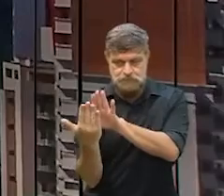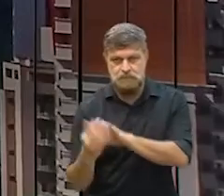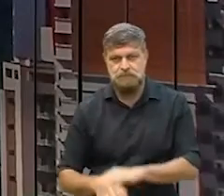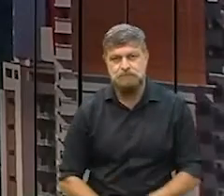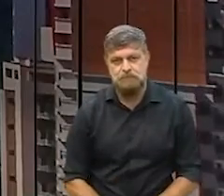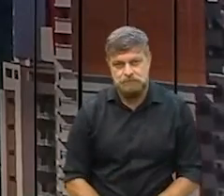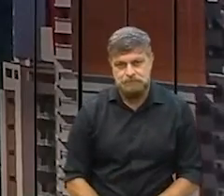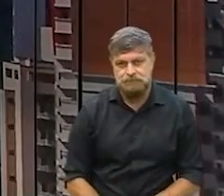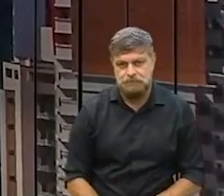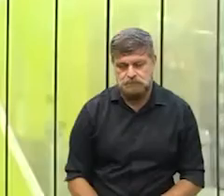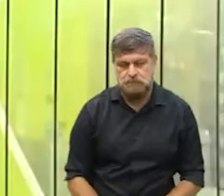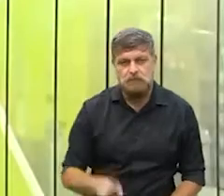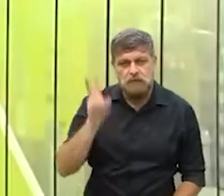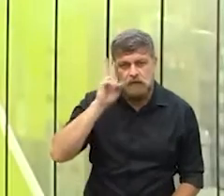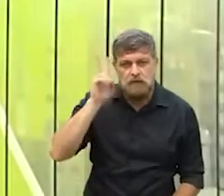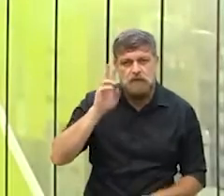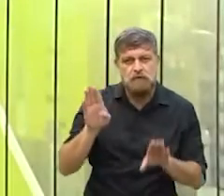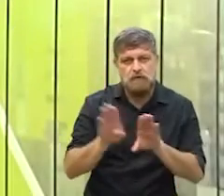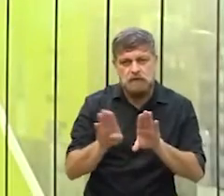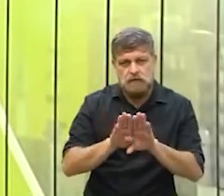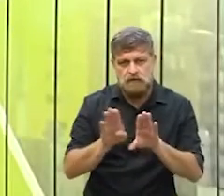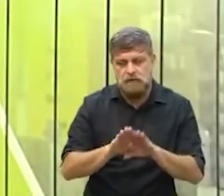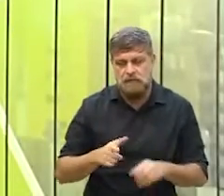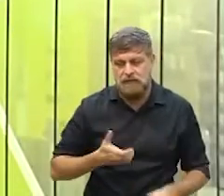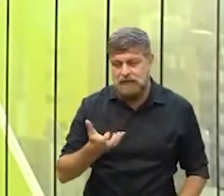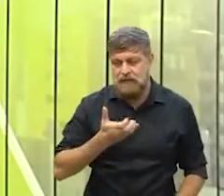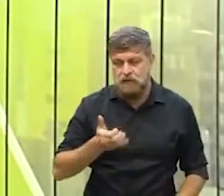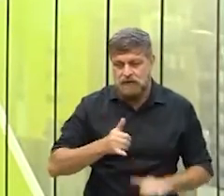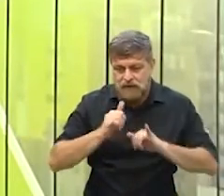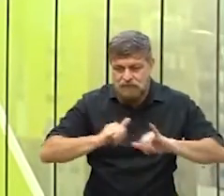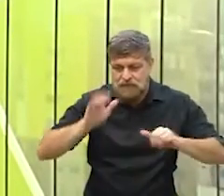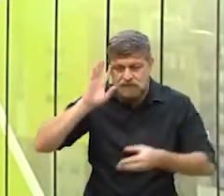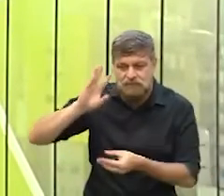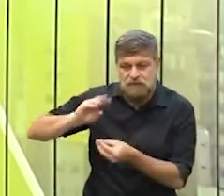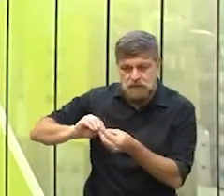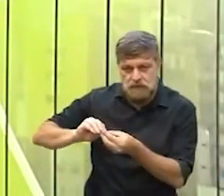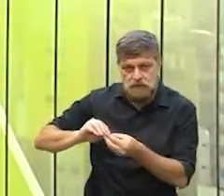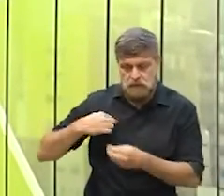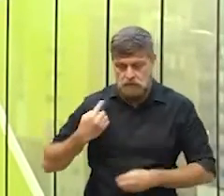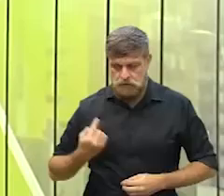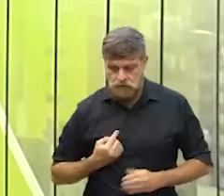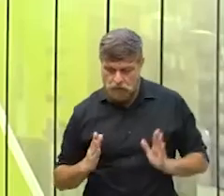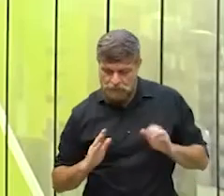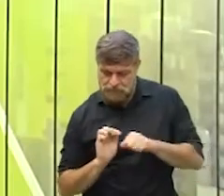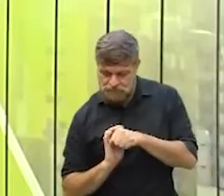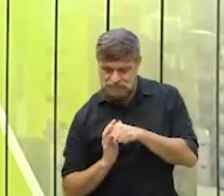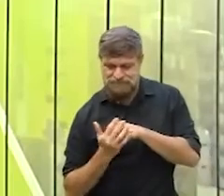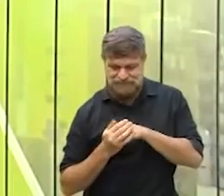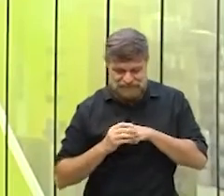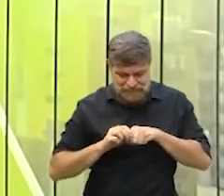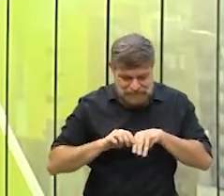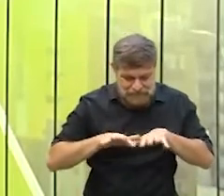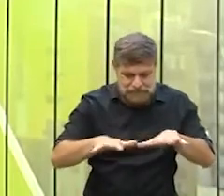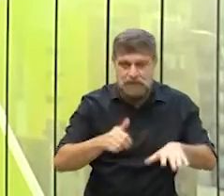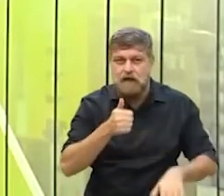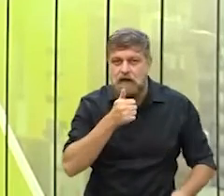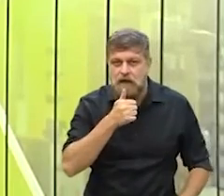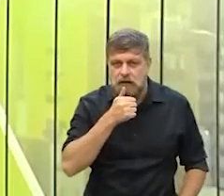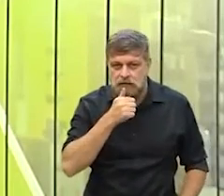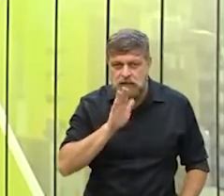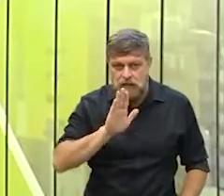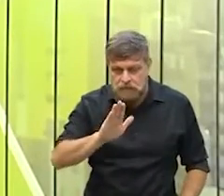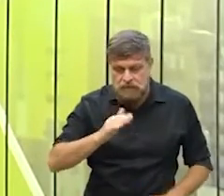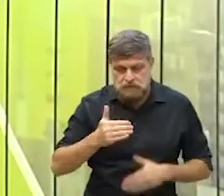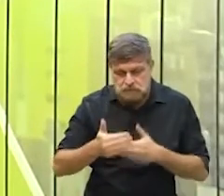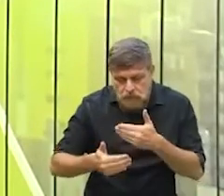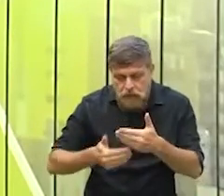Sem dúvida. E isso me lembra também da mensagem final que eu quero deixar, Paulo, que é o seguinte: a gente está no momento de pandemia ainda, mas